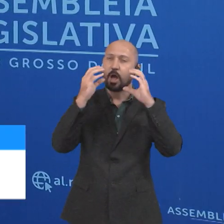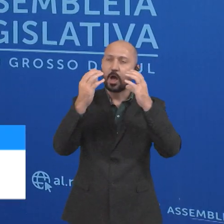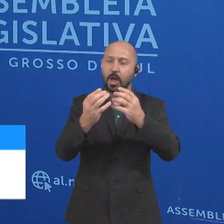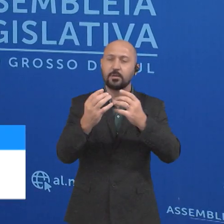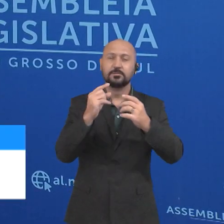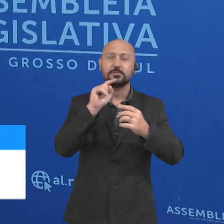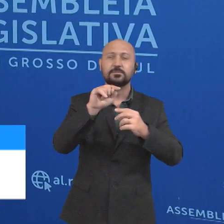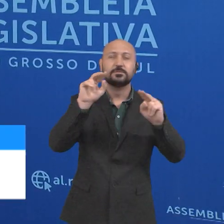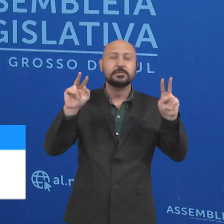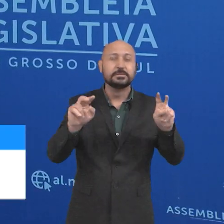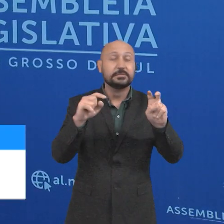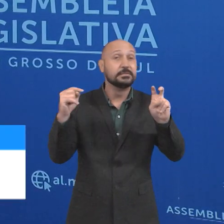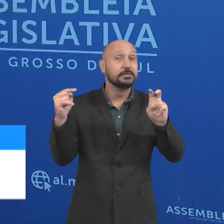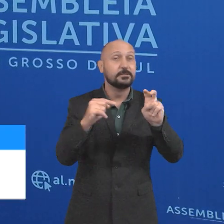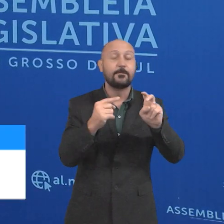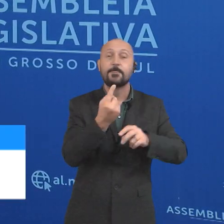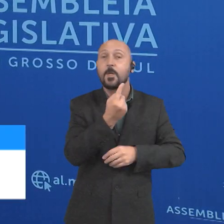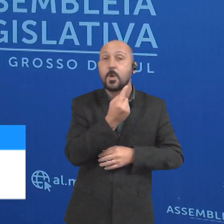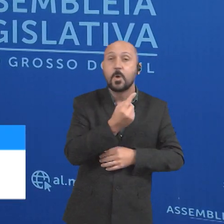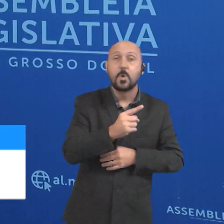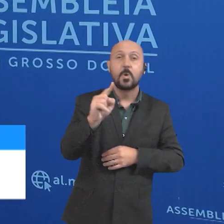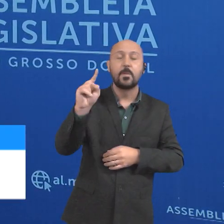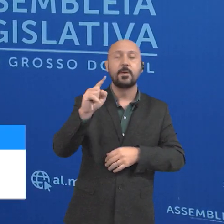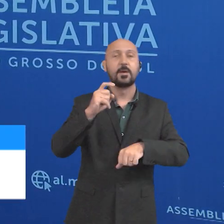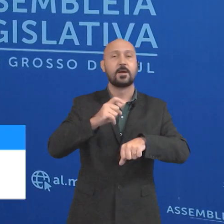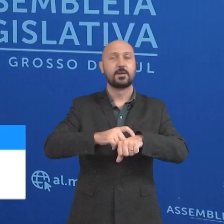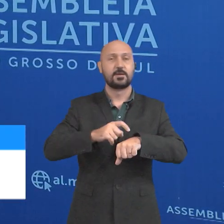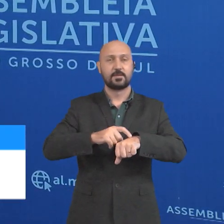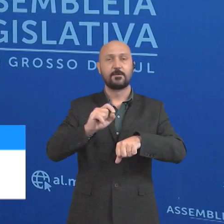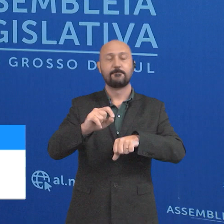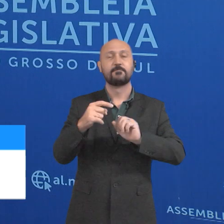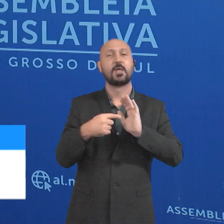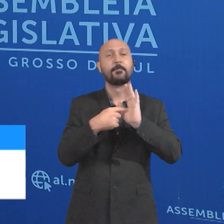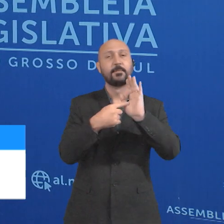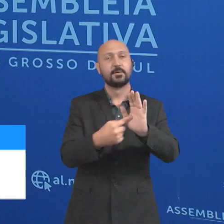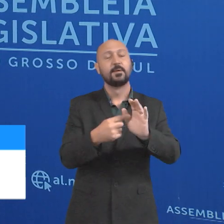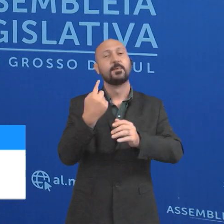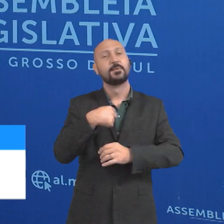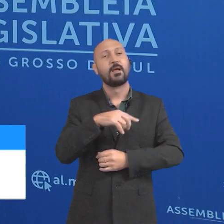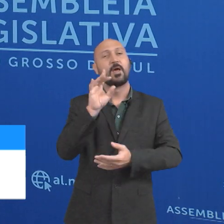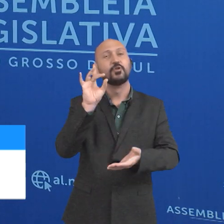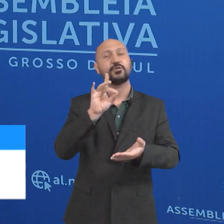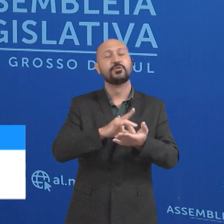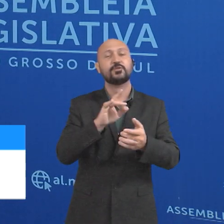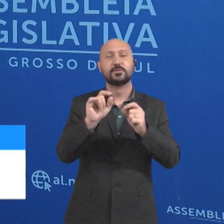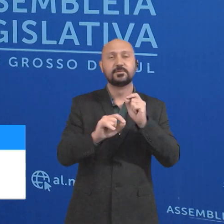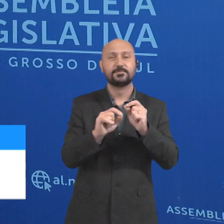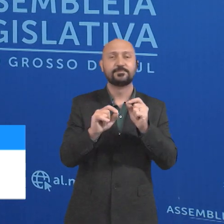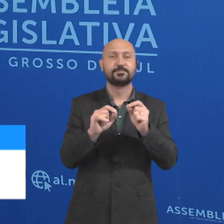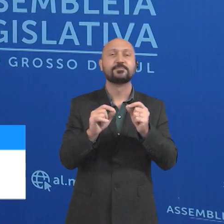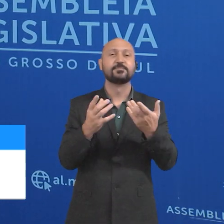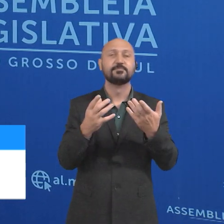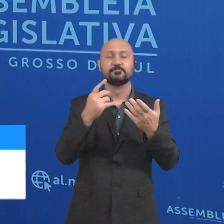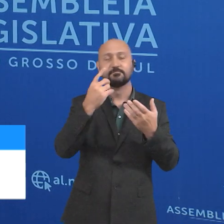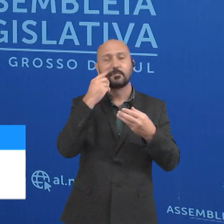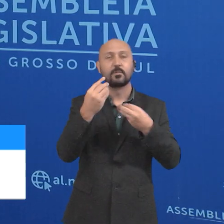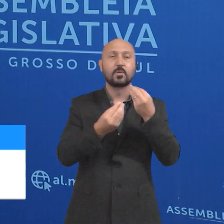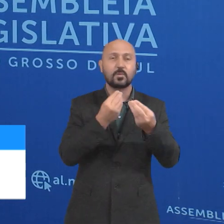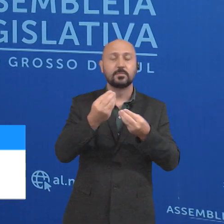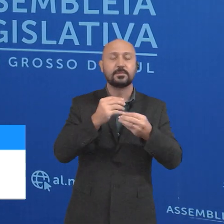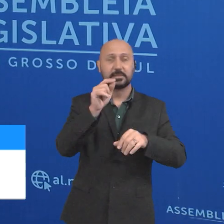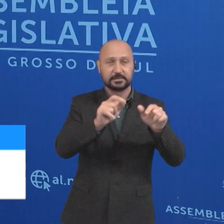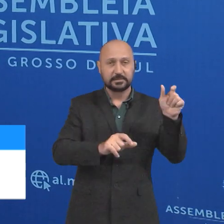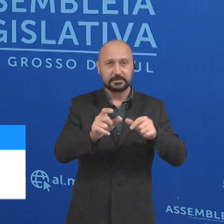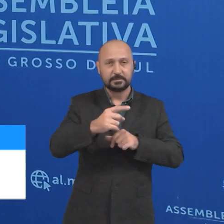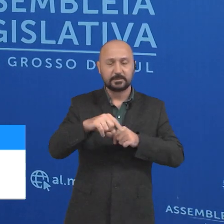estão debatendo essas questões, e uma das situações que tem sido apresentada para a gente é justamente